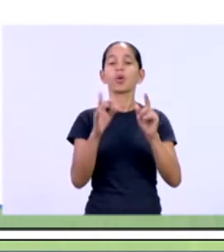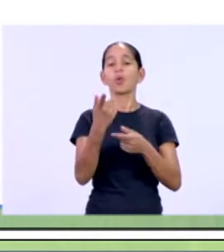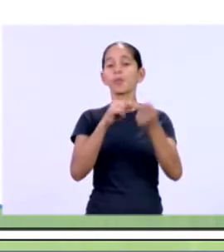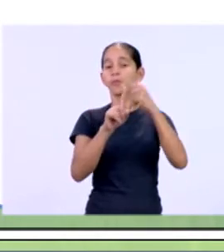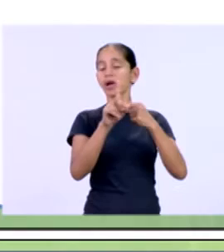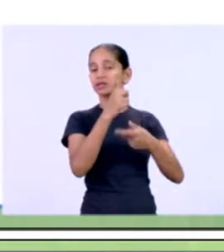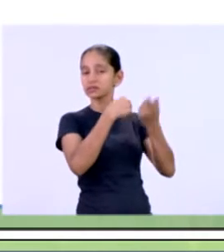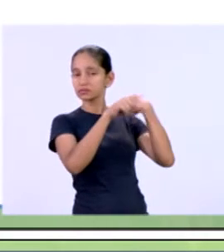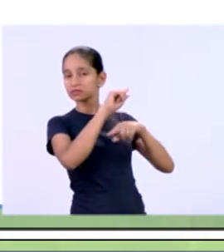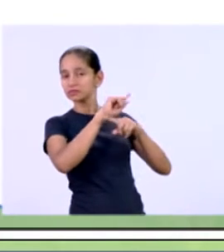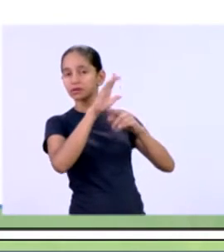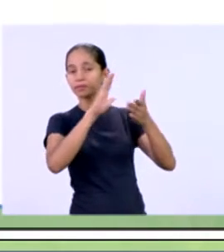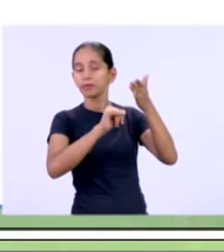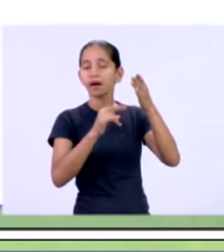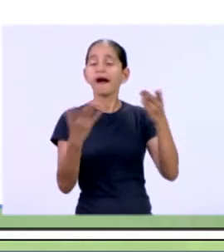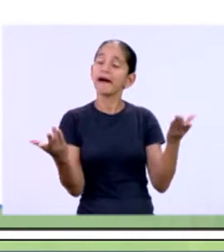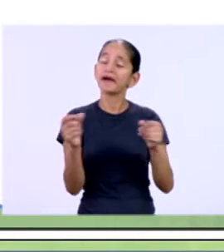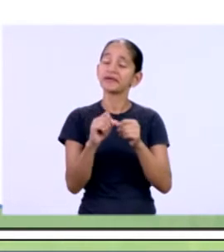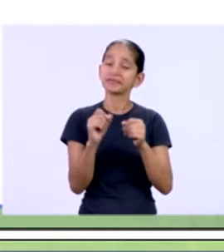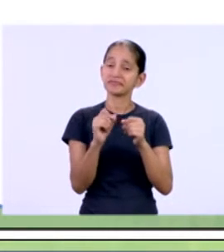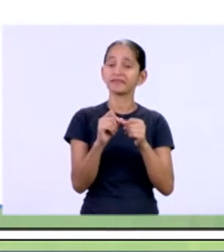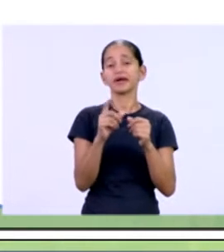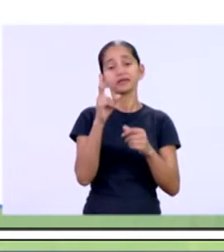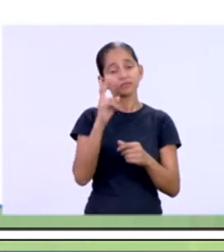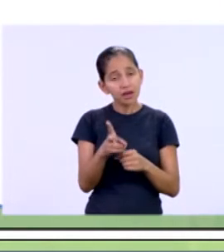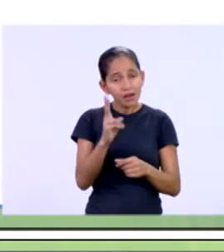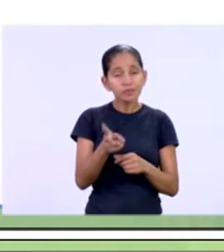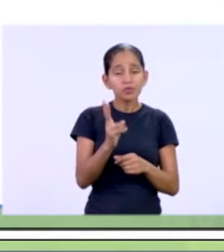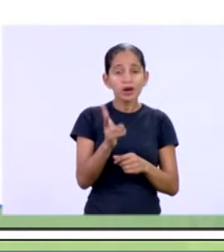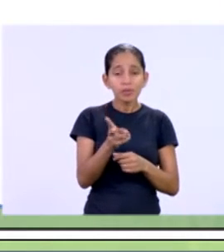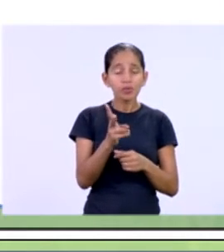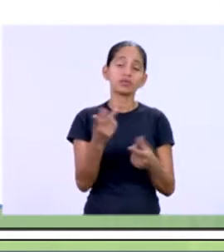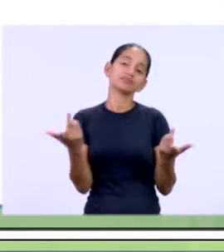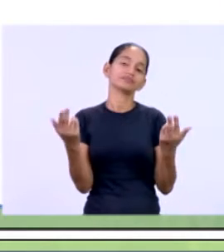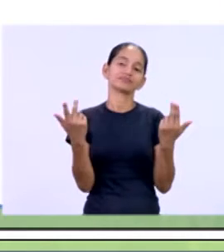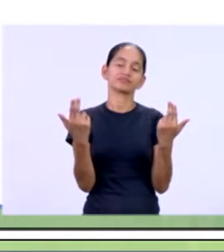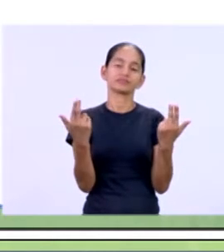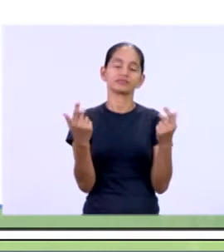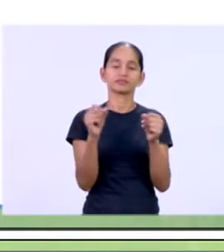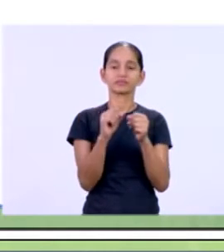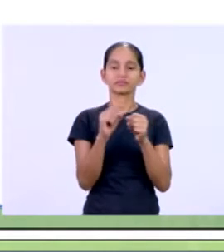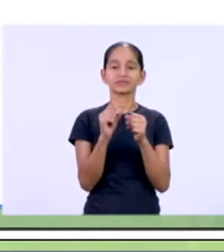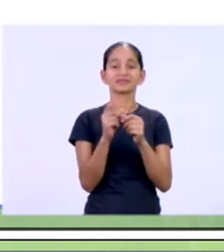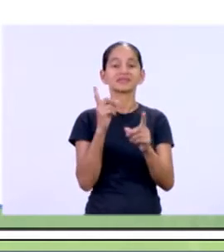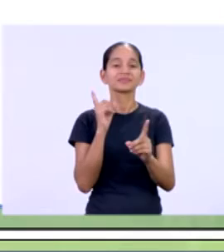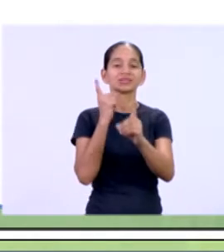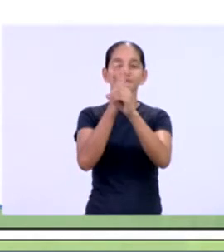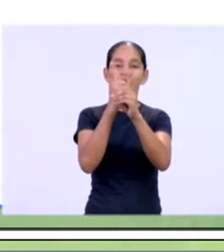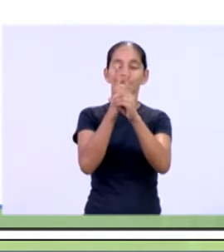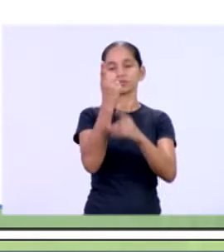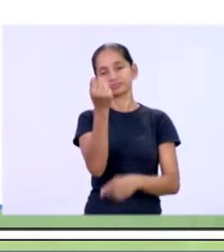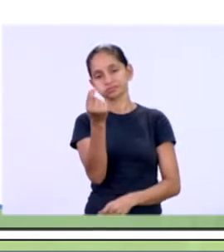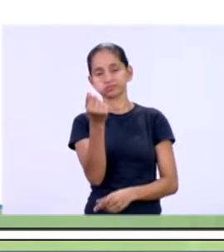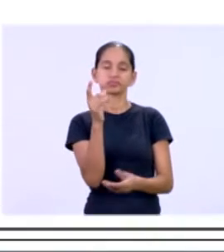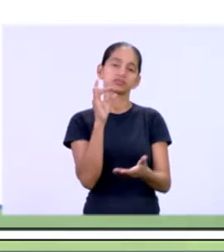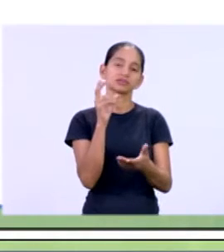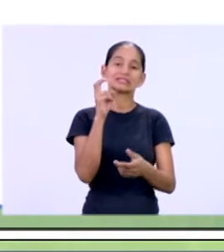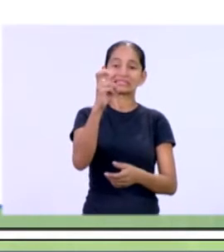anterior, menos o mês anterior do ano passado, o mesmo mês, acho a receita bruta acumulada do mês